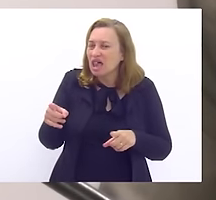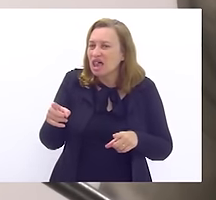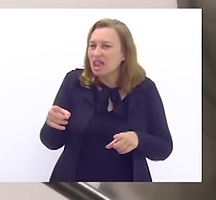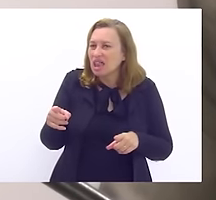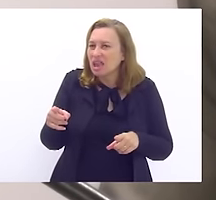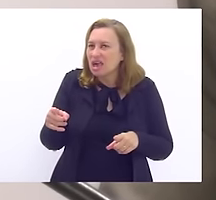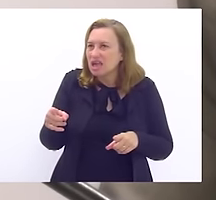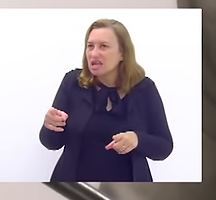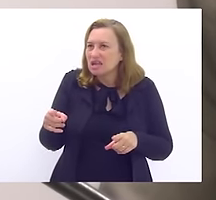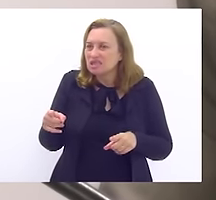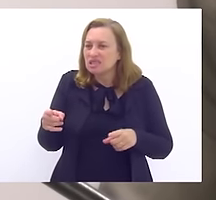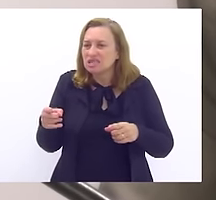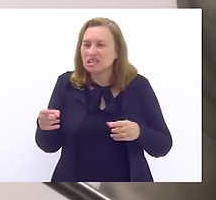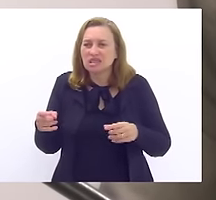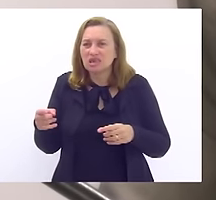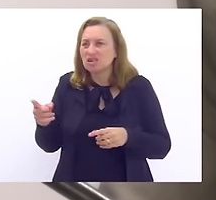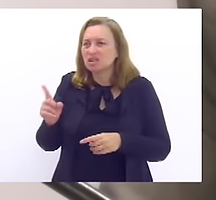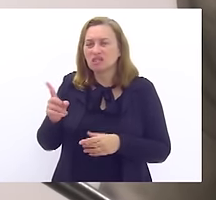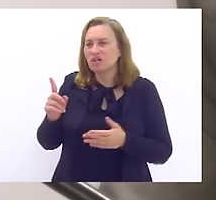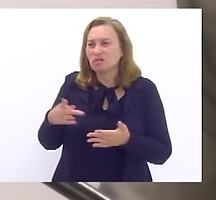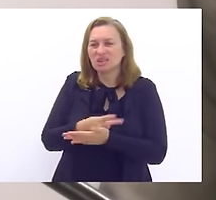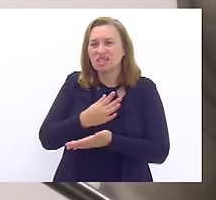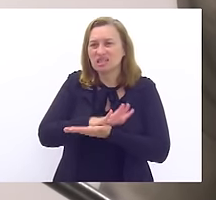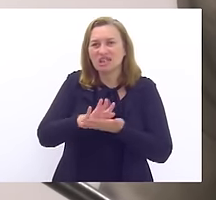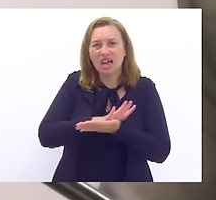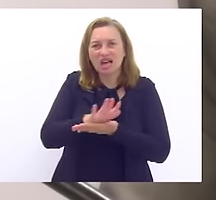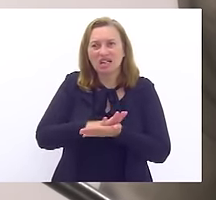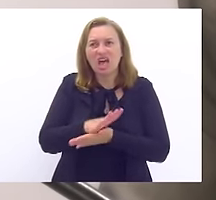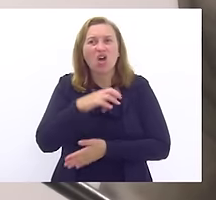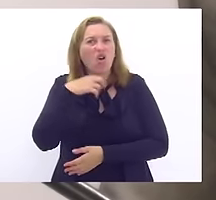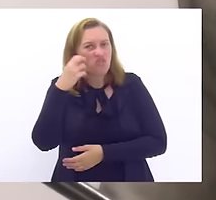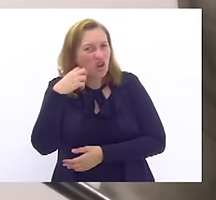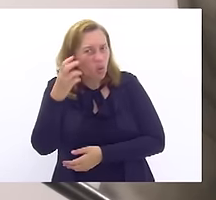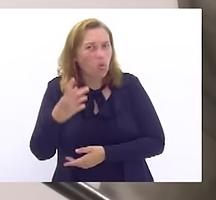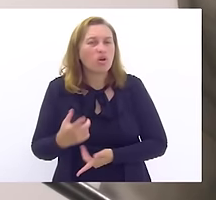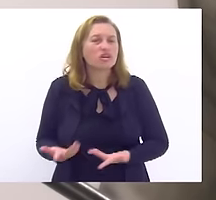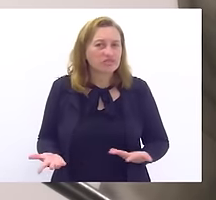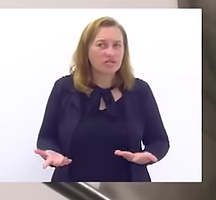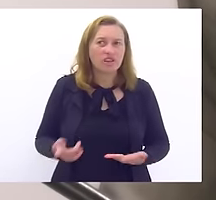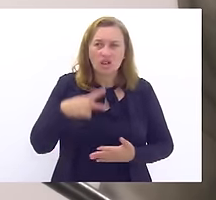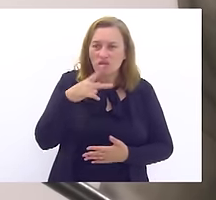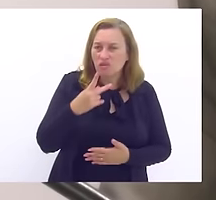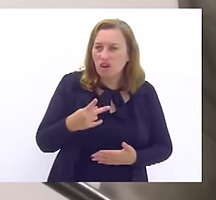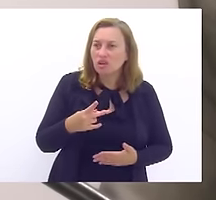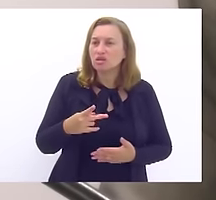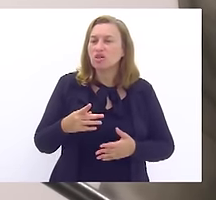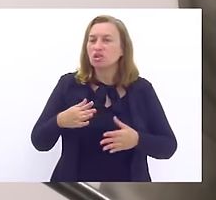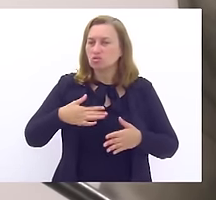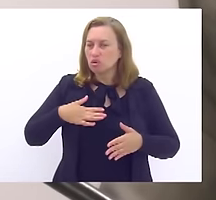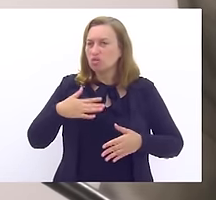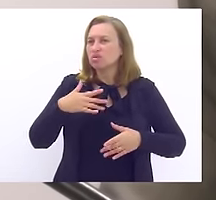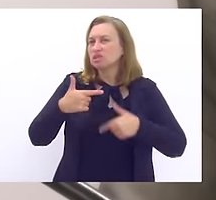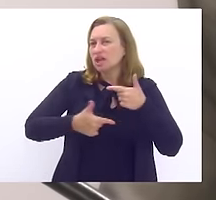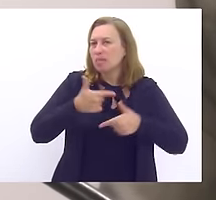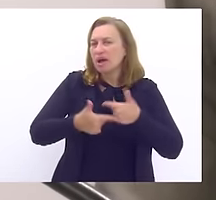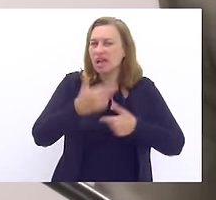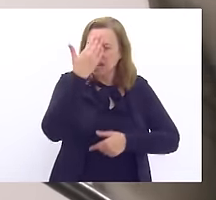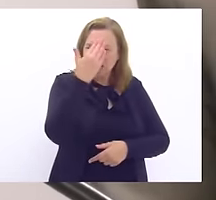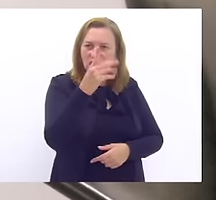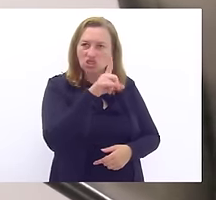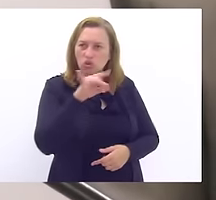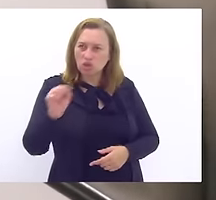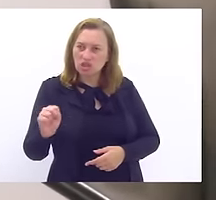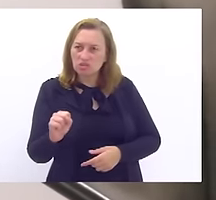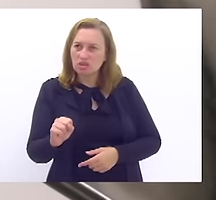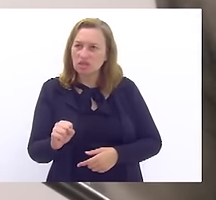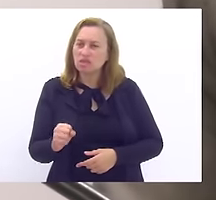solto mas pelos empresários de ônibus isso não acontece isso é uma vergonha ainda falo desde o mandato passado agradeço muito o Dionísio Lins grande